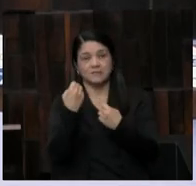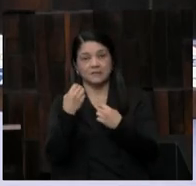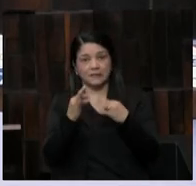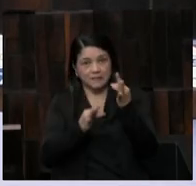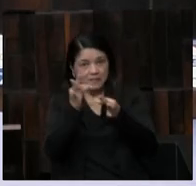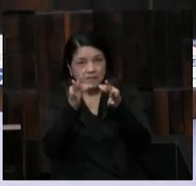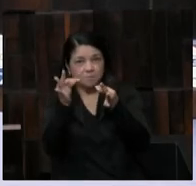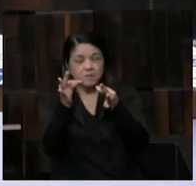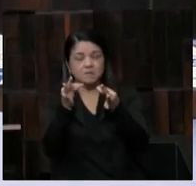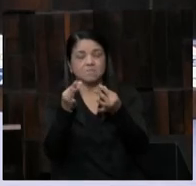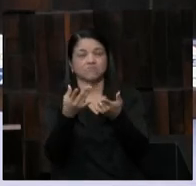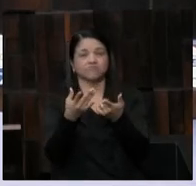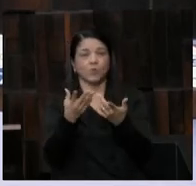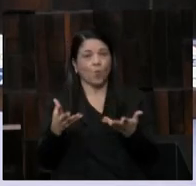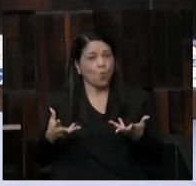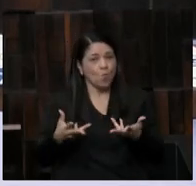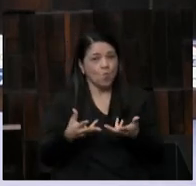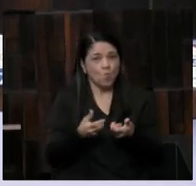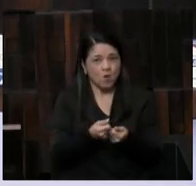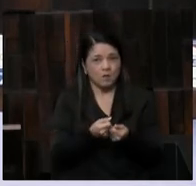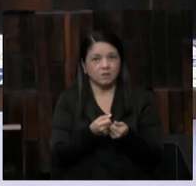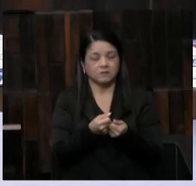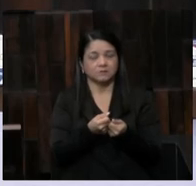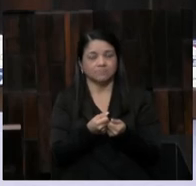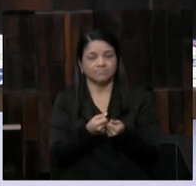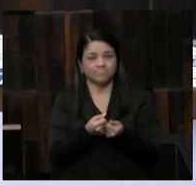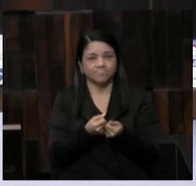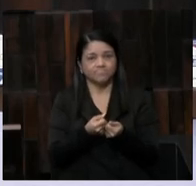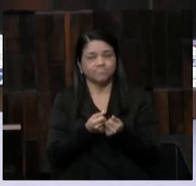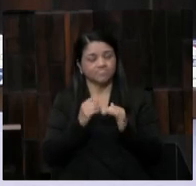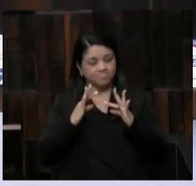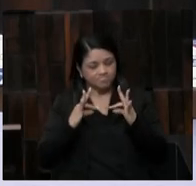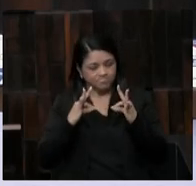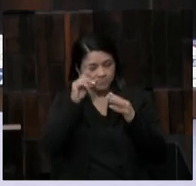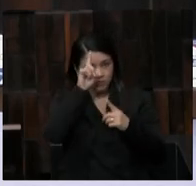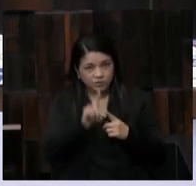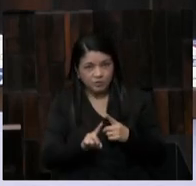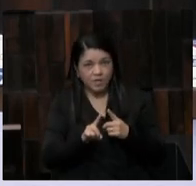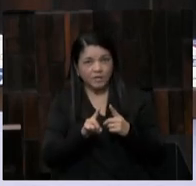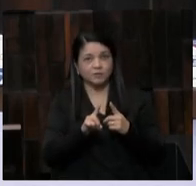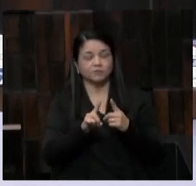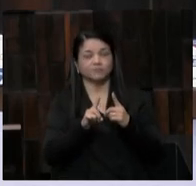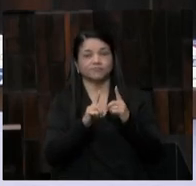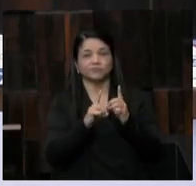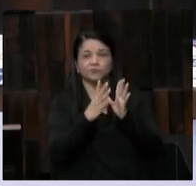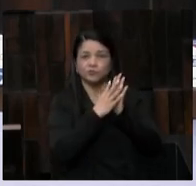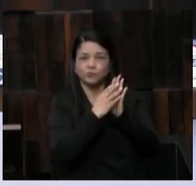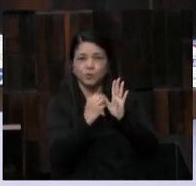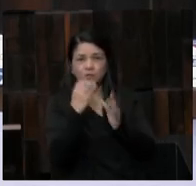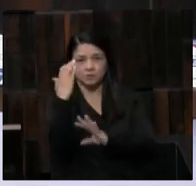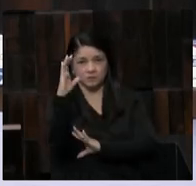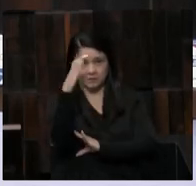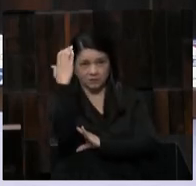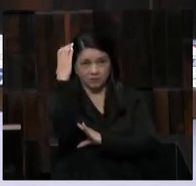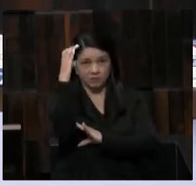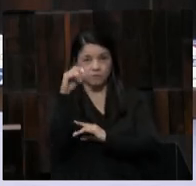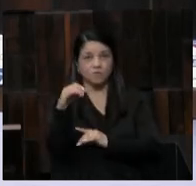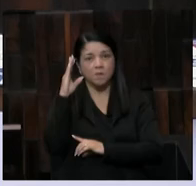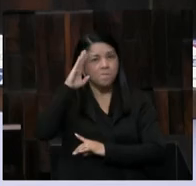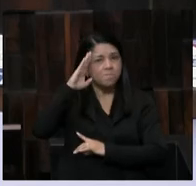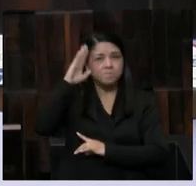de qualidade, com intensidade e integridade nos parâmetros científicos, é